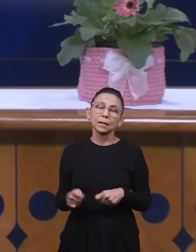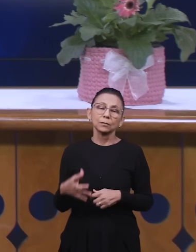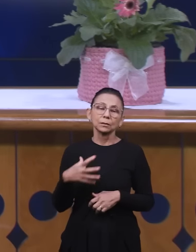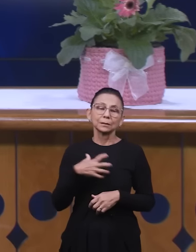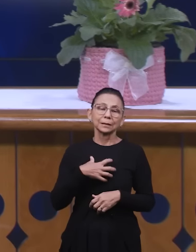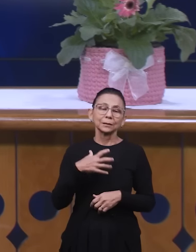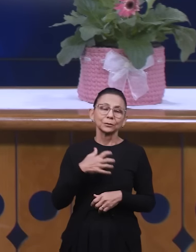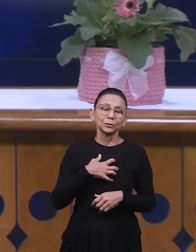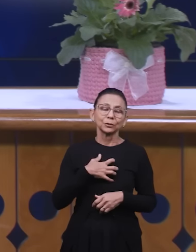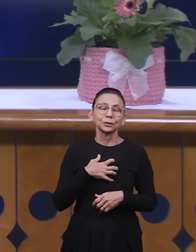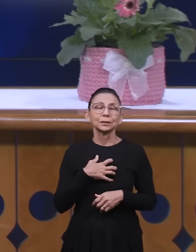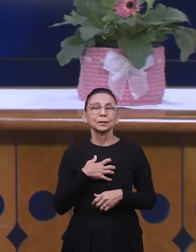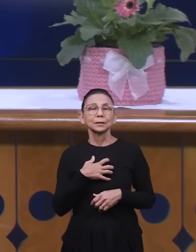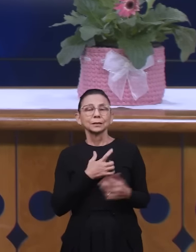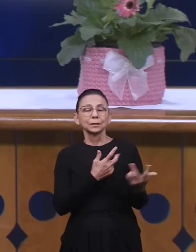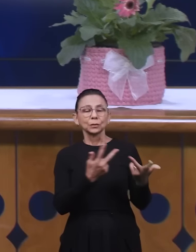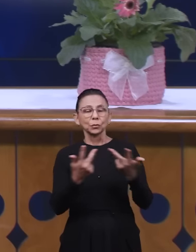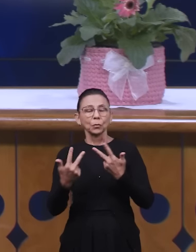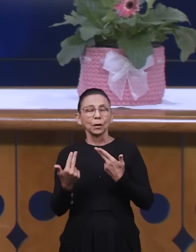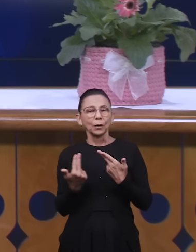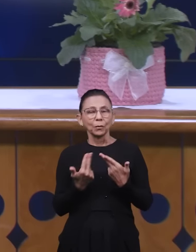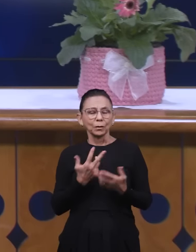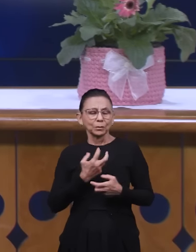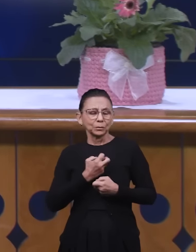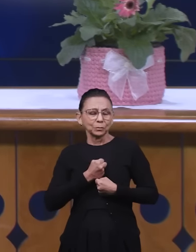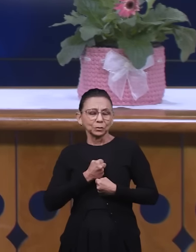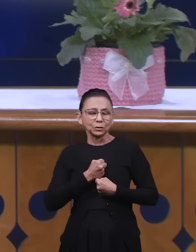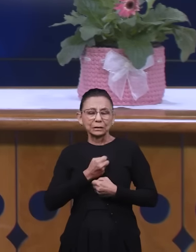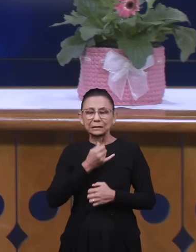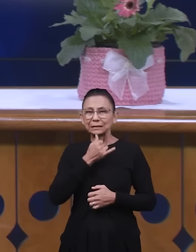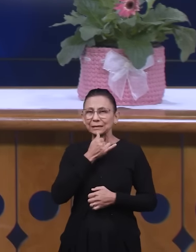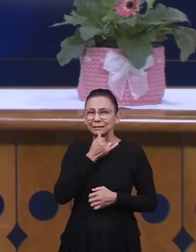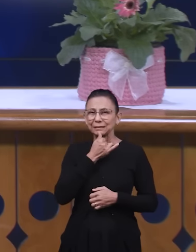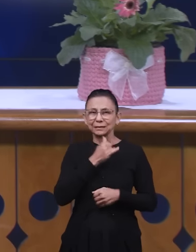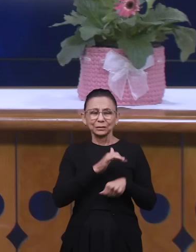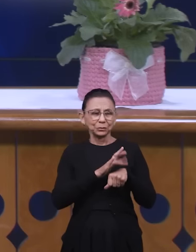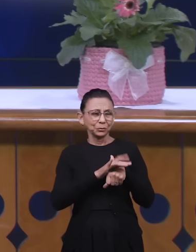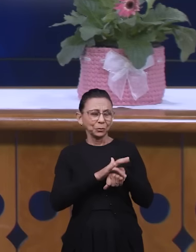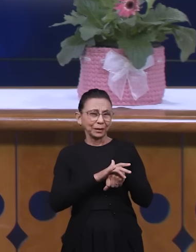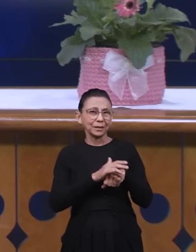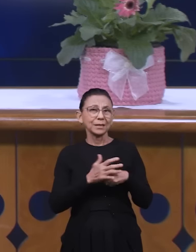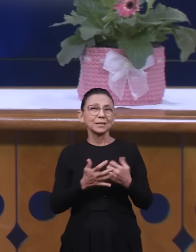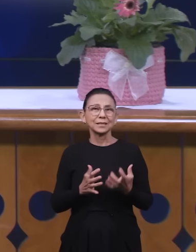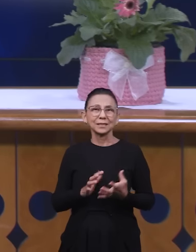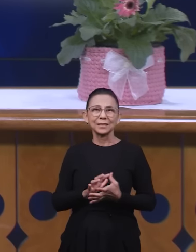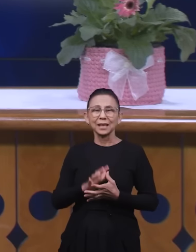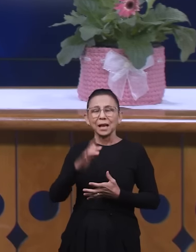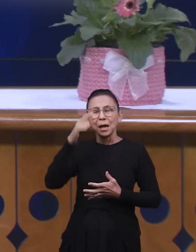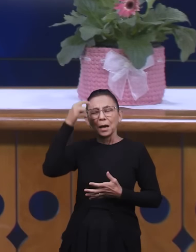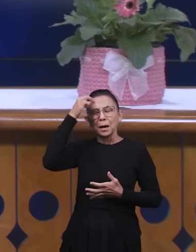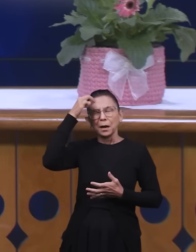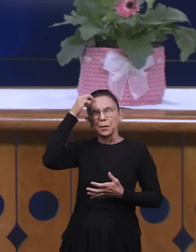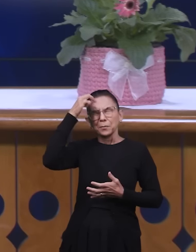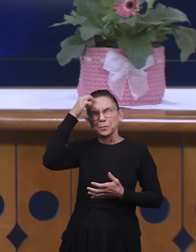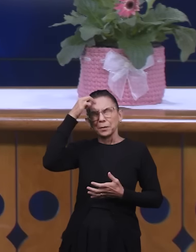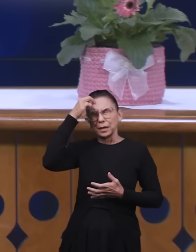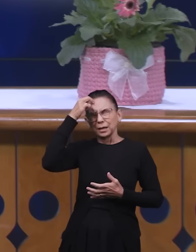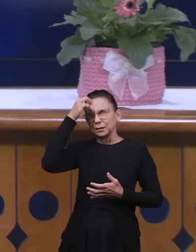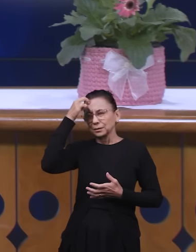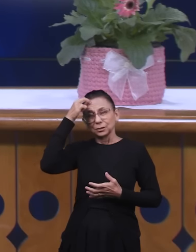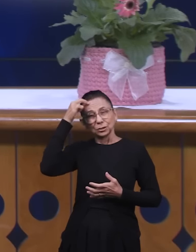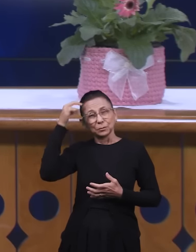nossas angústias, as nossas tristezas, as doenças, aquilo que acontecia na mente do